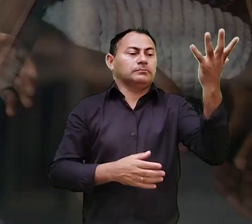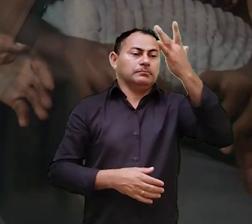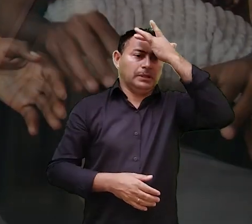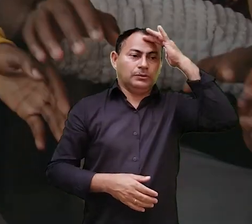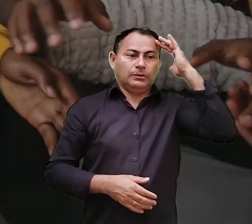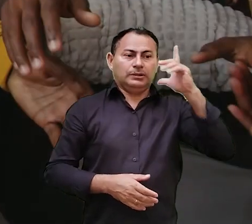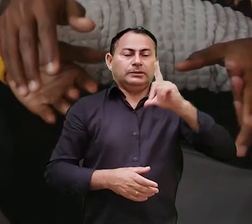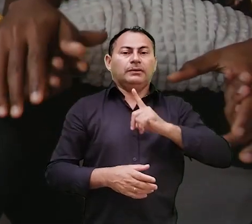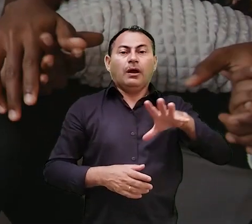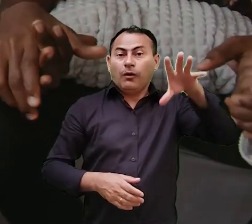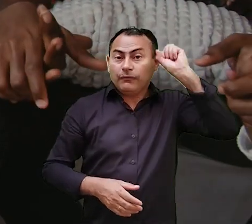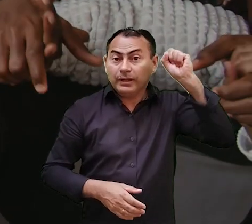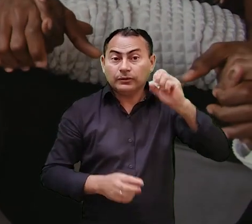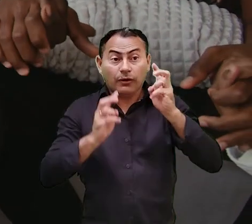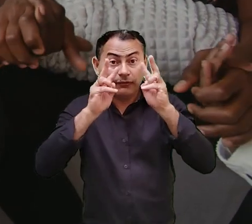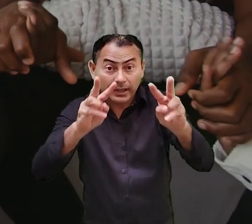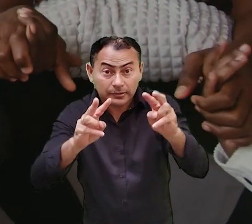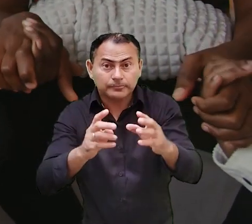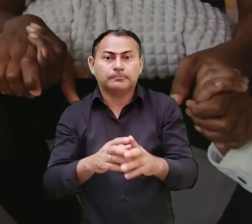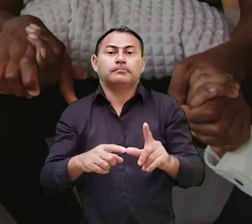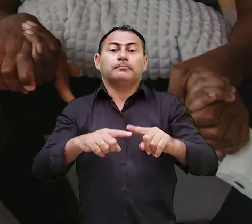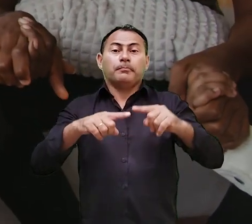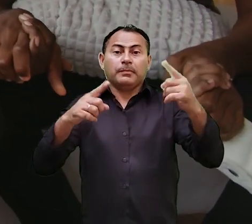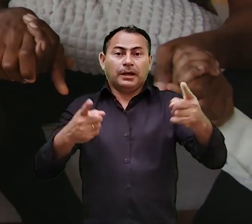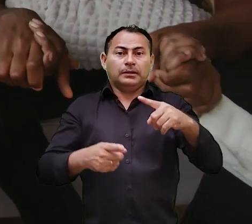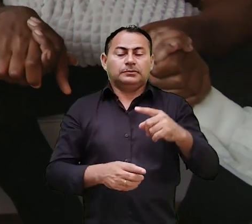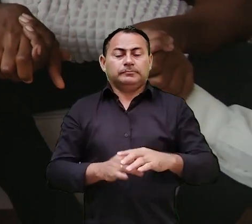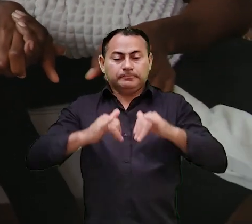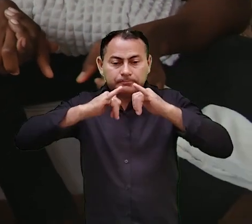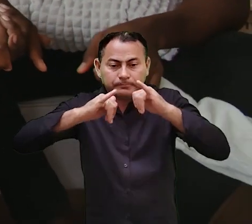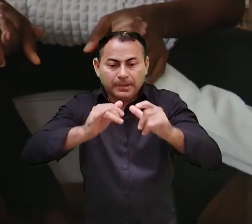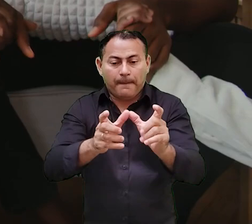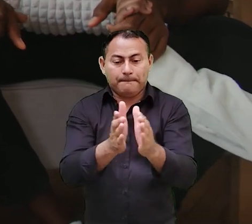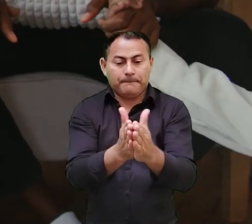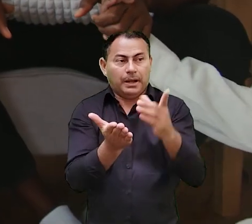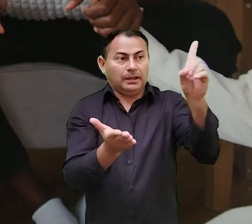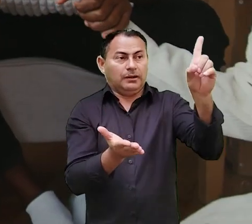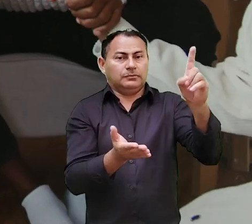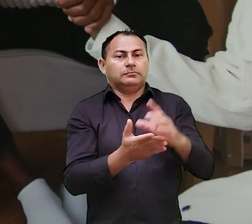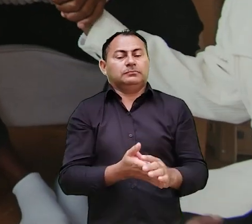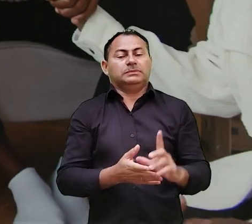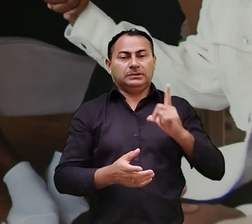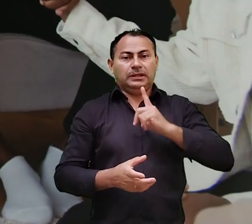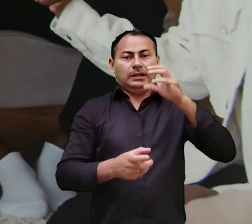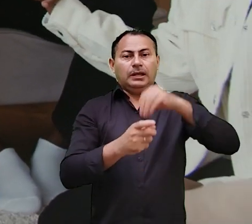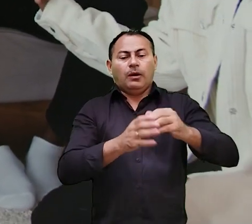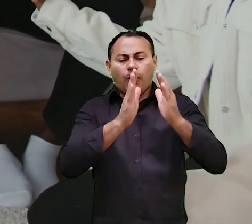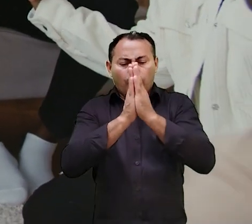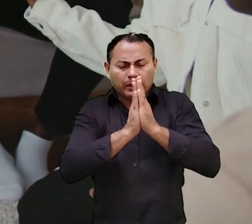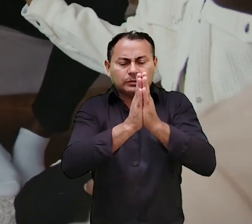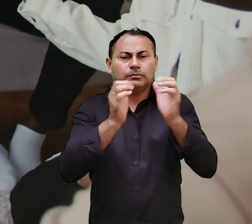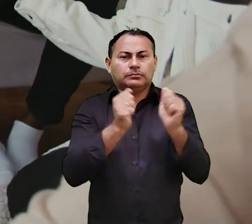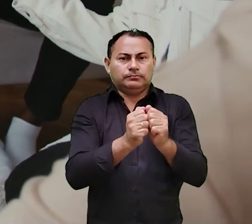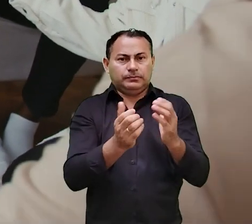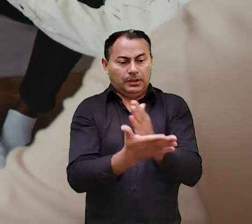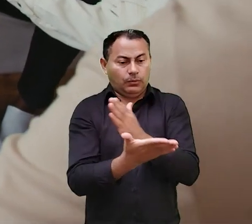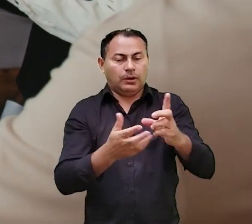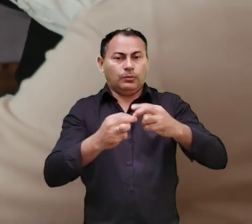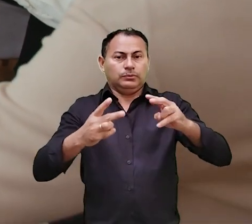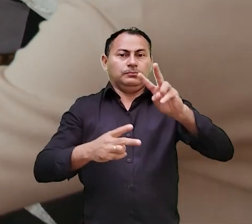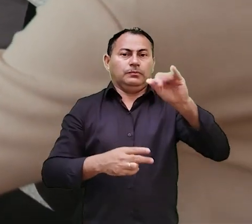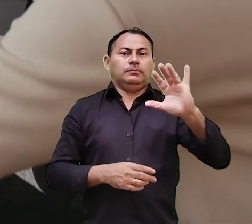nada vai acontecer com as pessoas que estiverem ouvindo. Mas, se a pregação da palavra vier precedida de